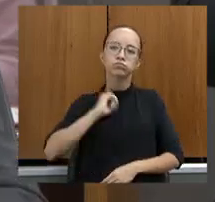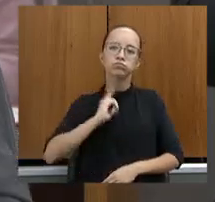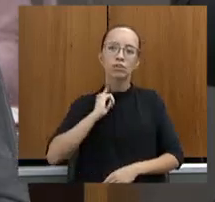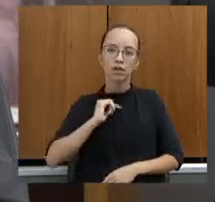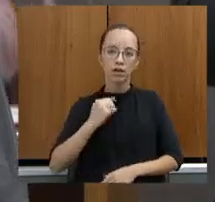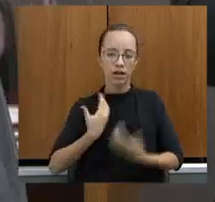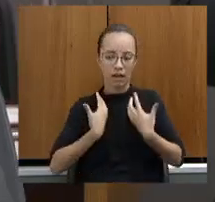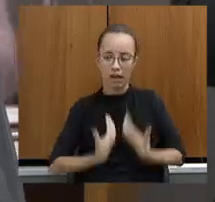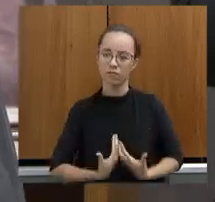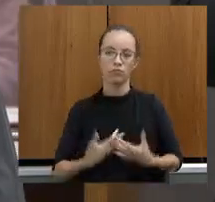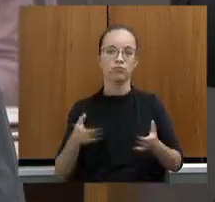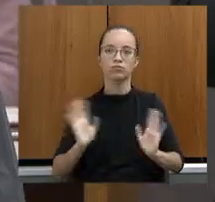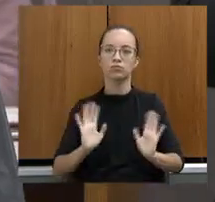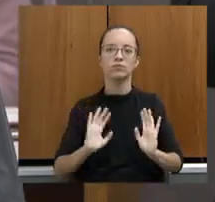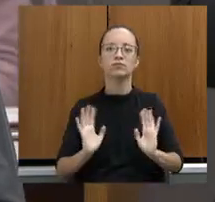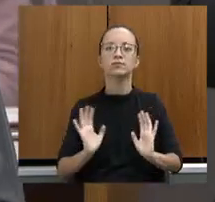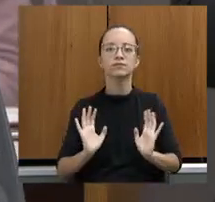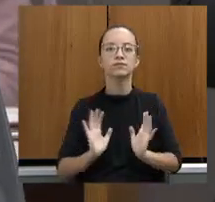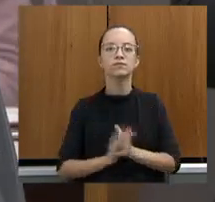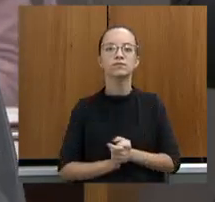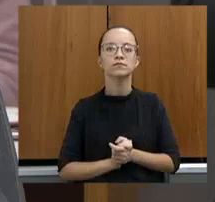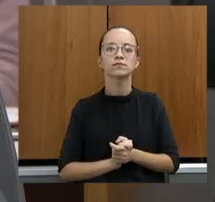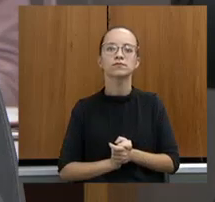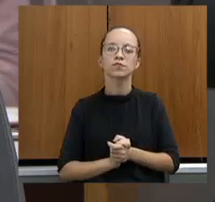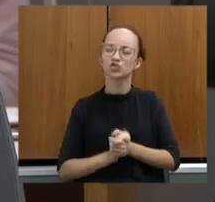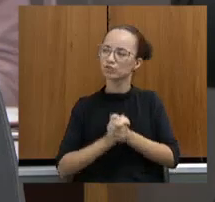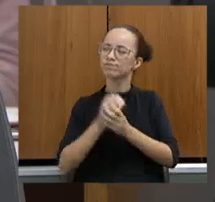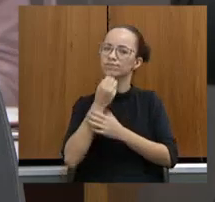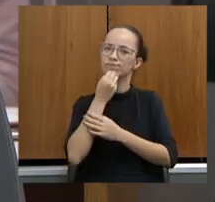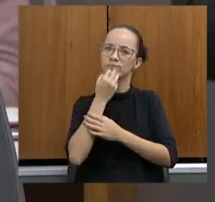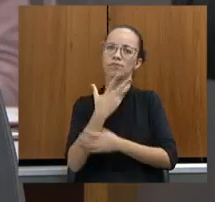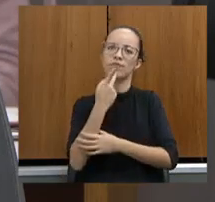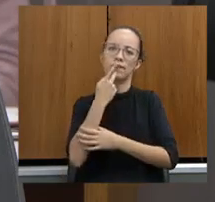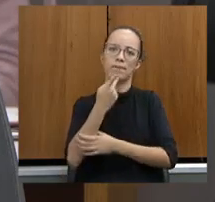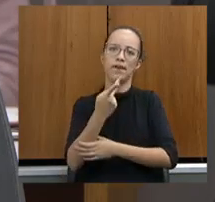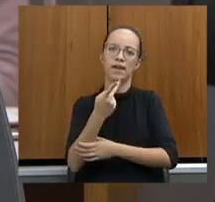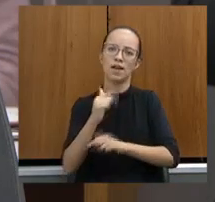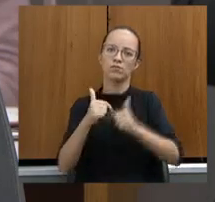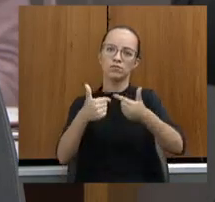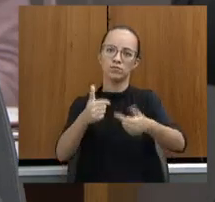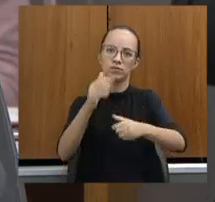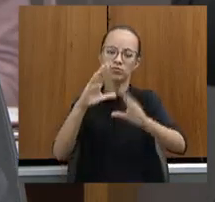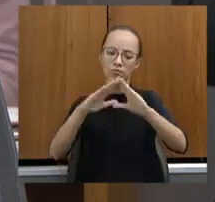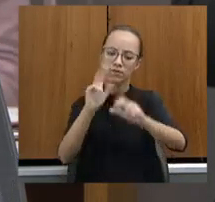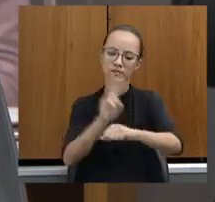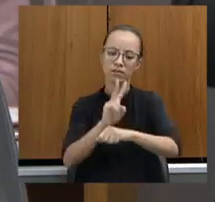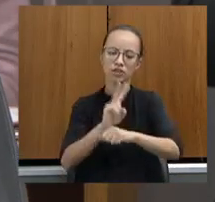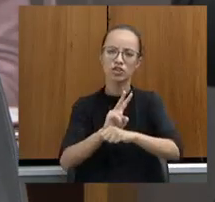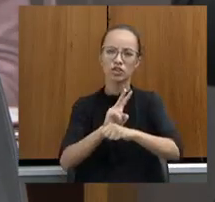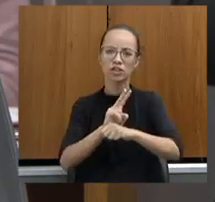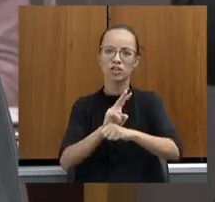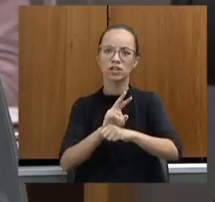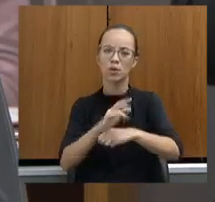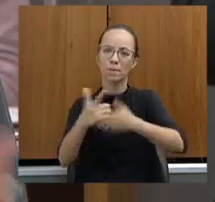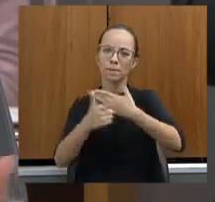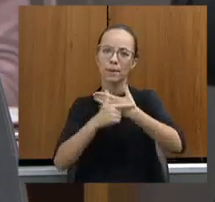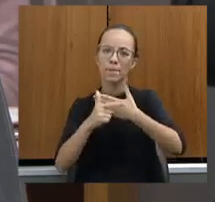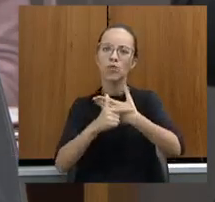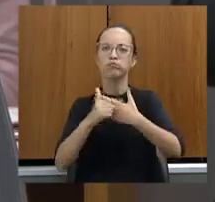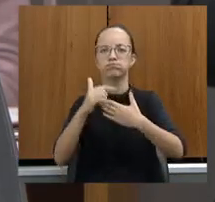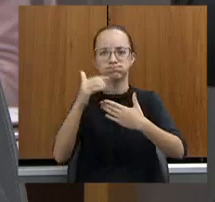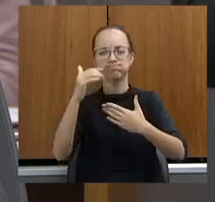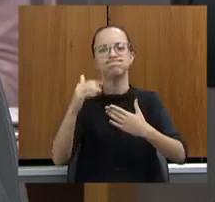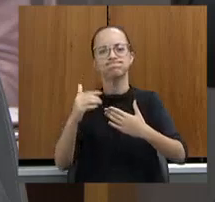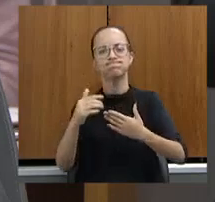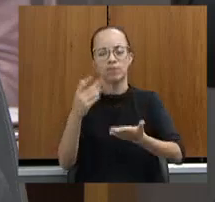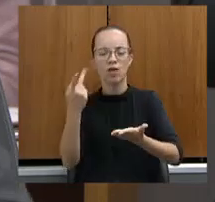cansamos de louvar na atitude da Assembleia Legislativa de cumprir o seu papel né de estar sempre próximo